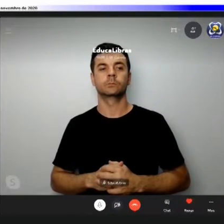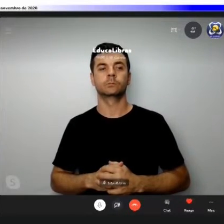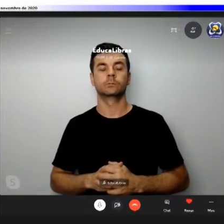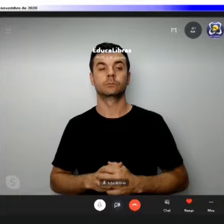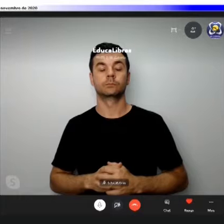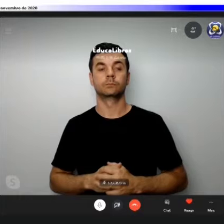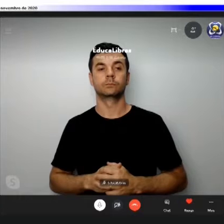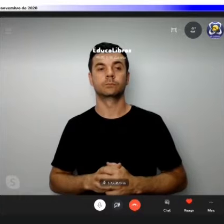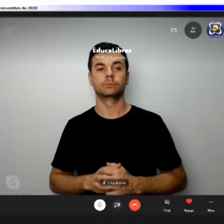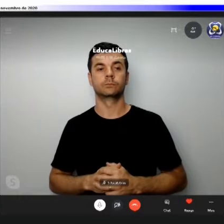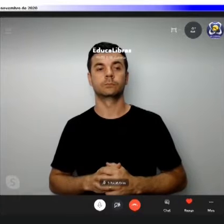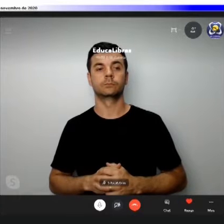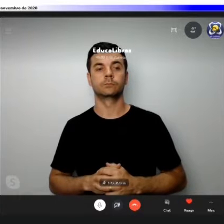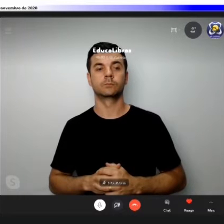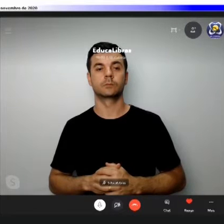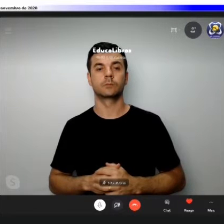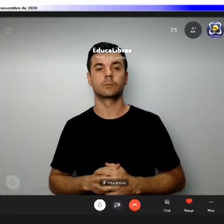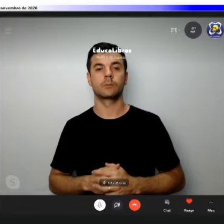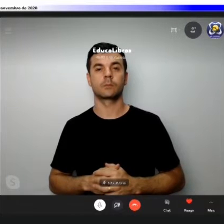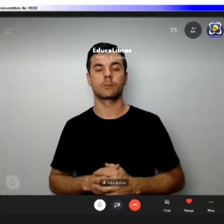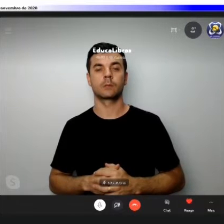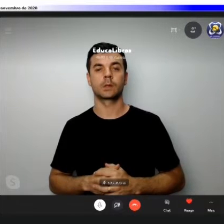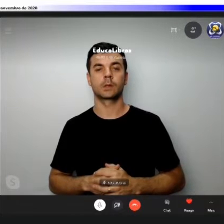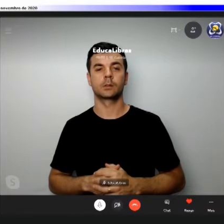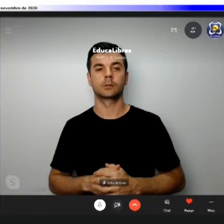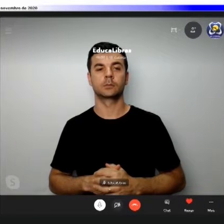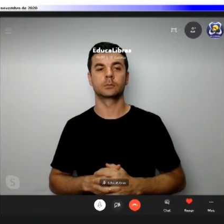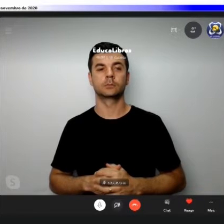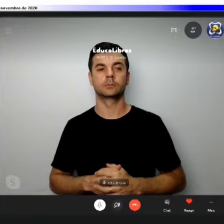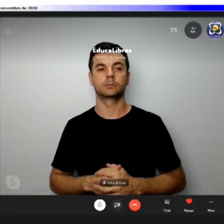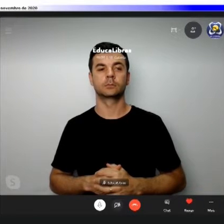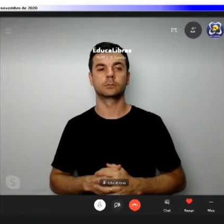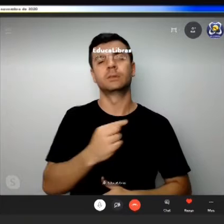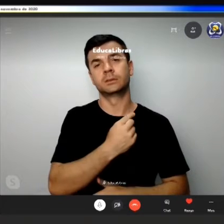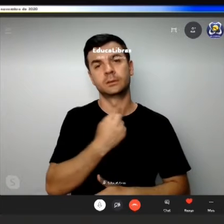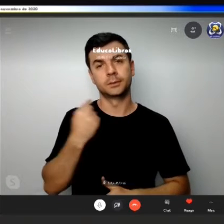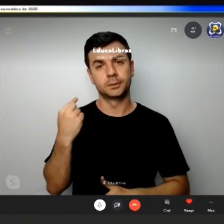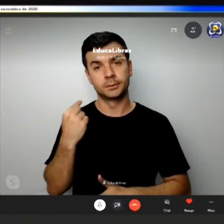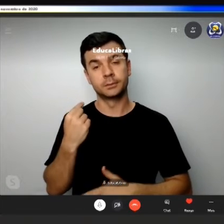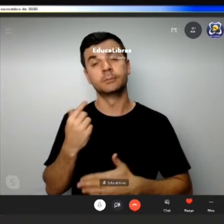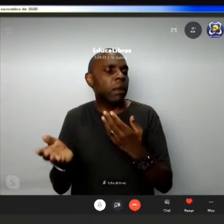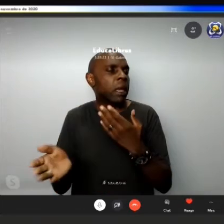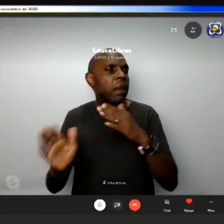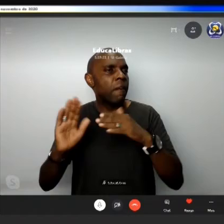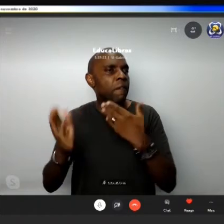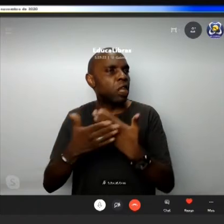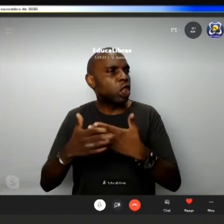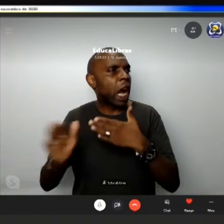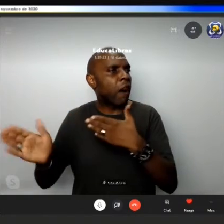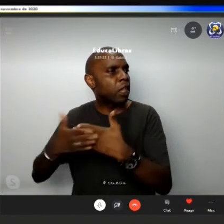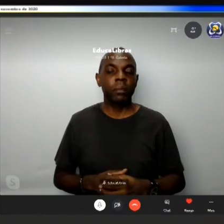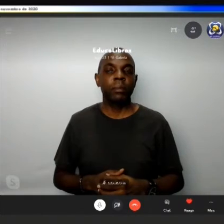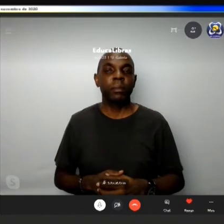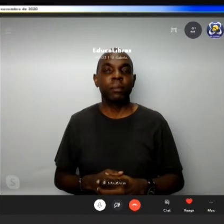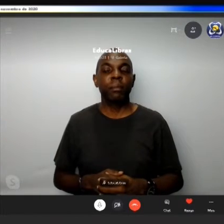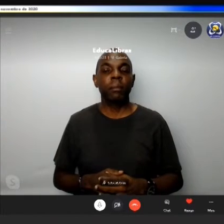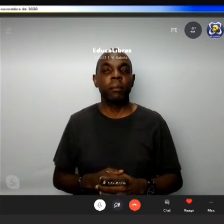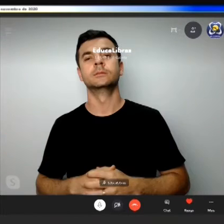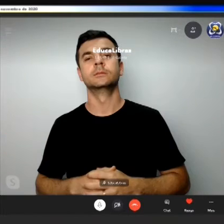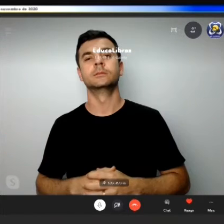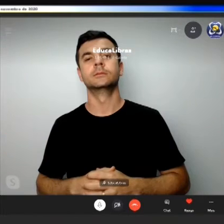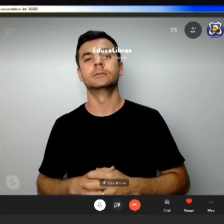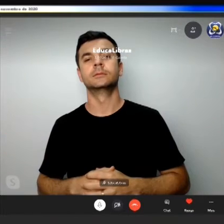expediente, usaram a palavra para se manifestar sobre temas livres os vereadores Rosiello, Abelardo,